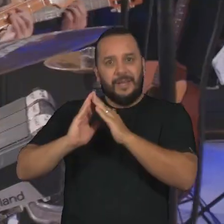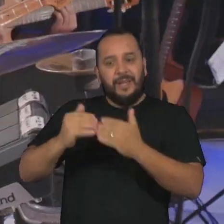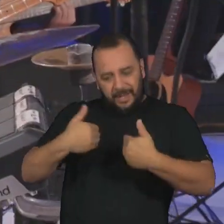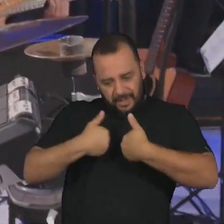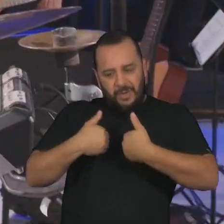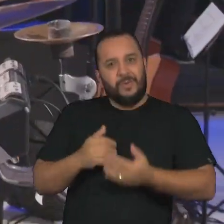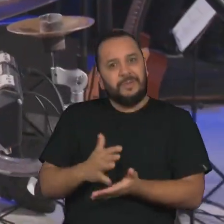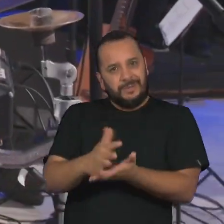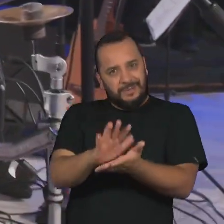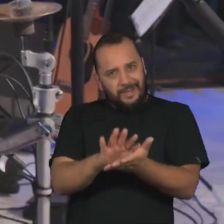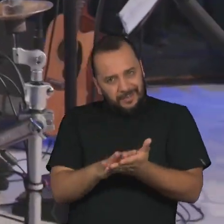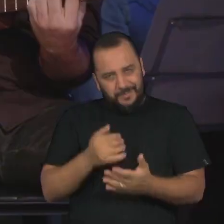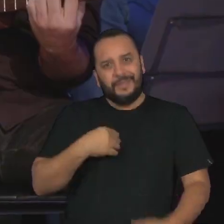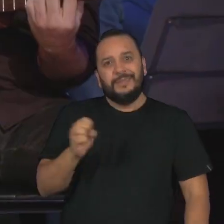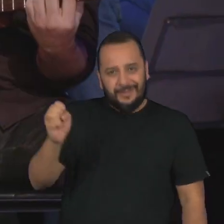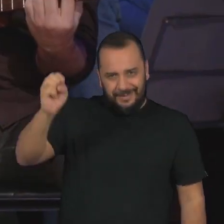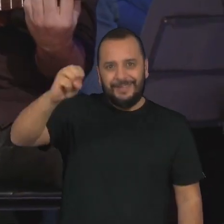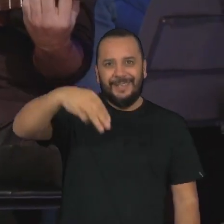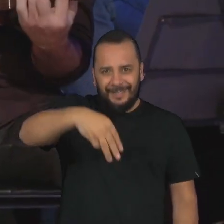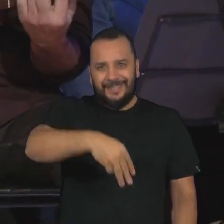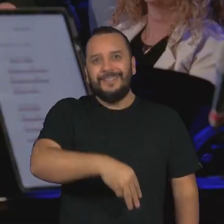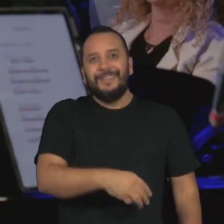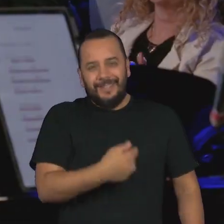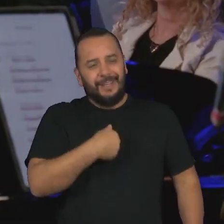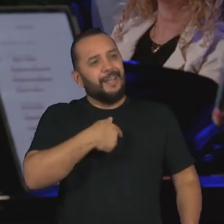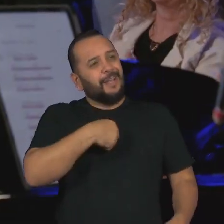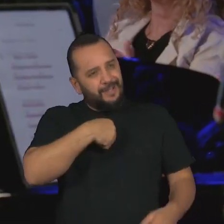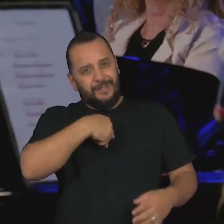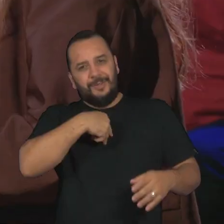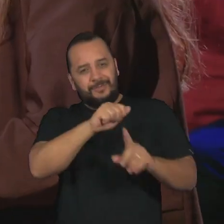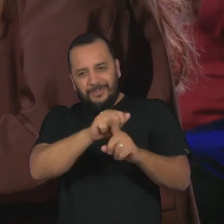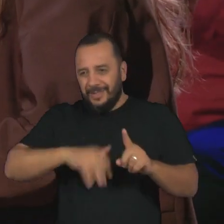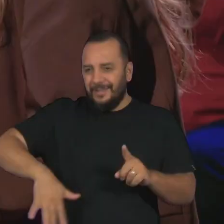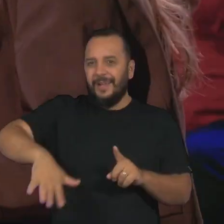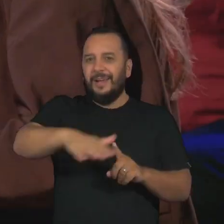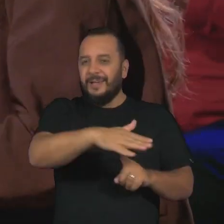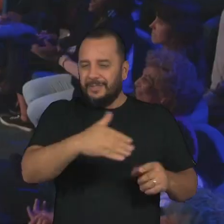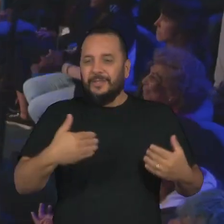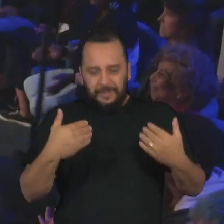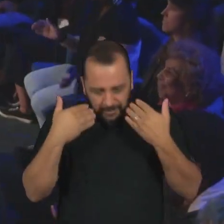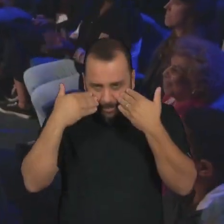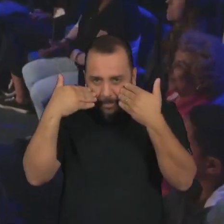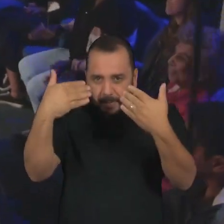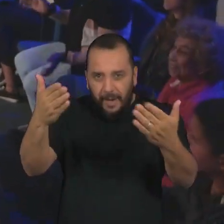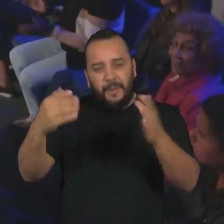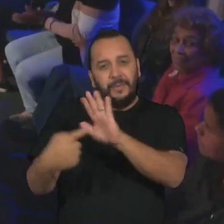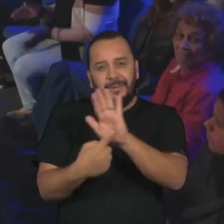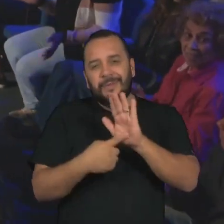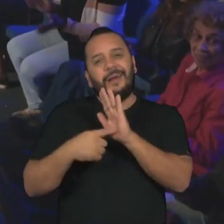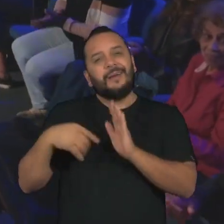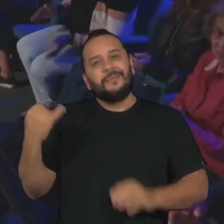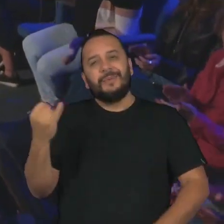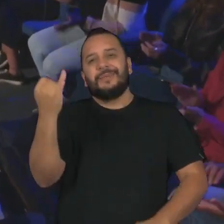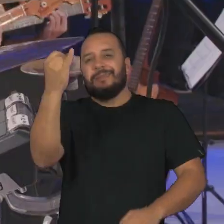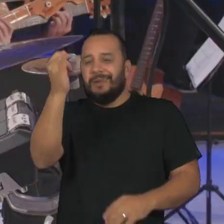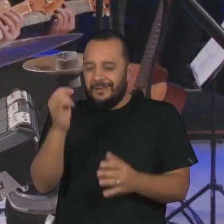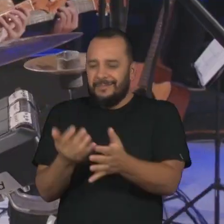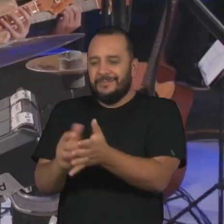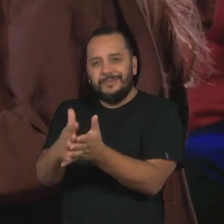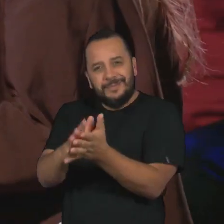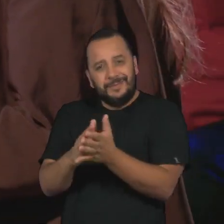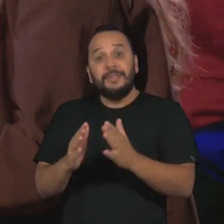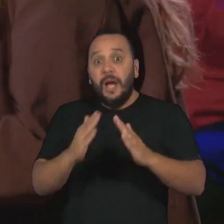senhor. Quero mostrar ao mundo que tenho valor. Eu sou o rei dos